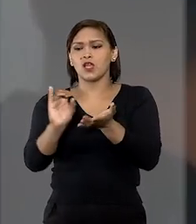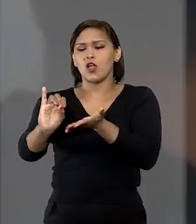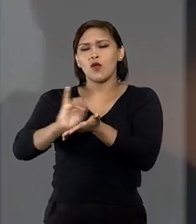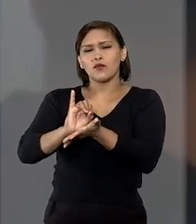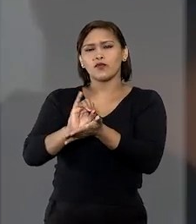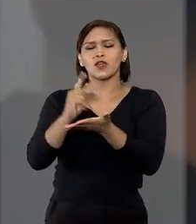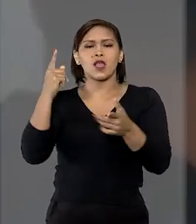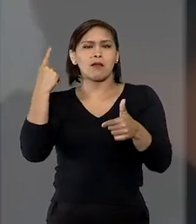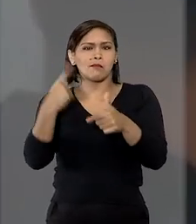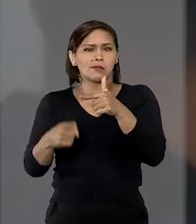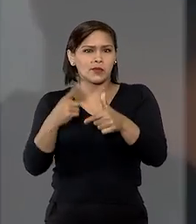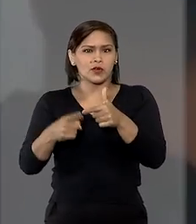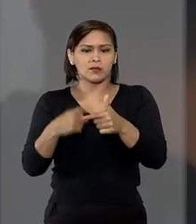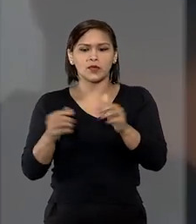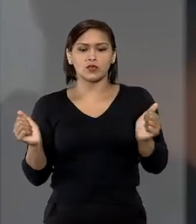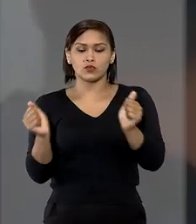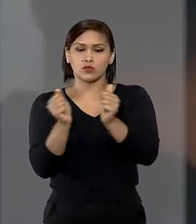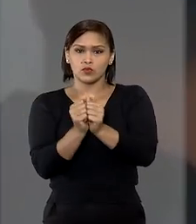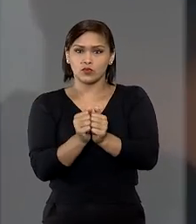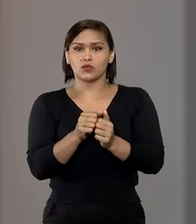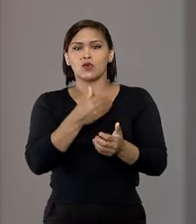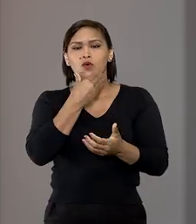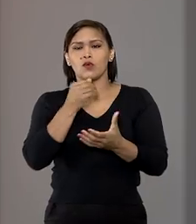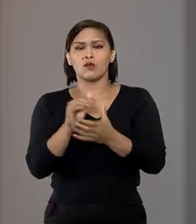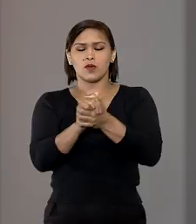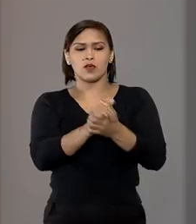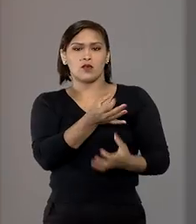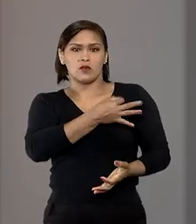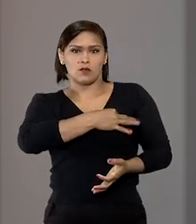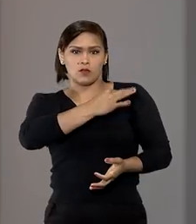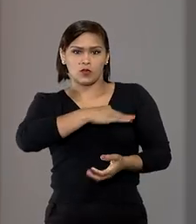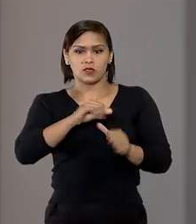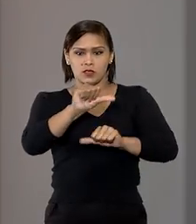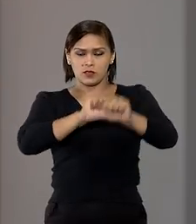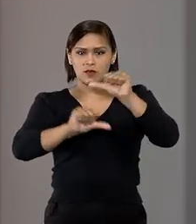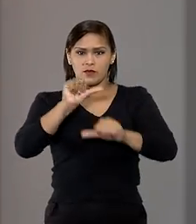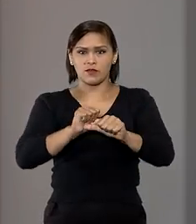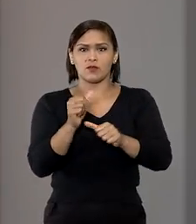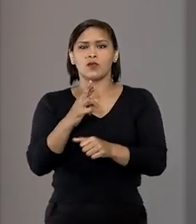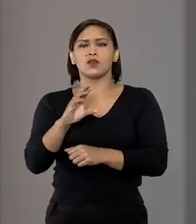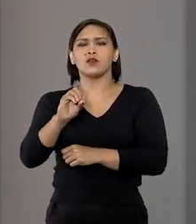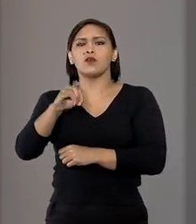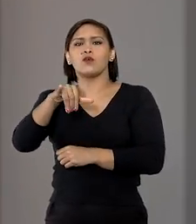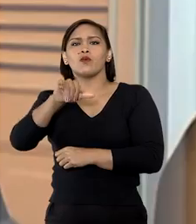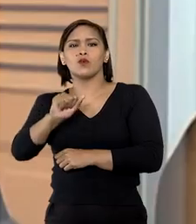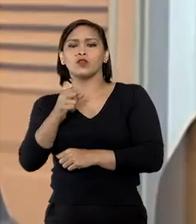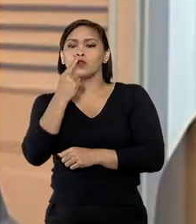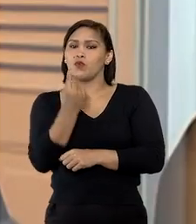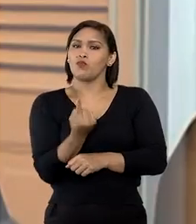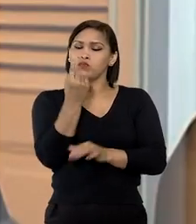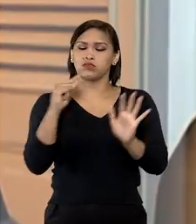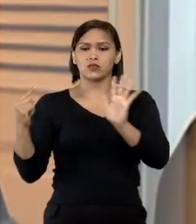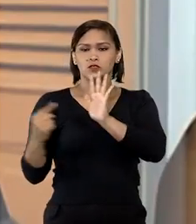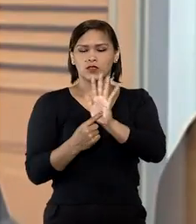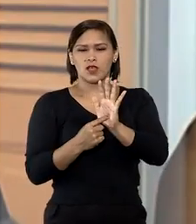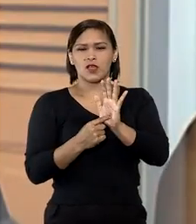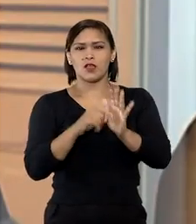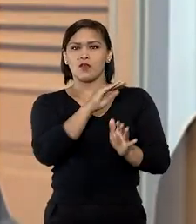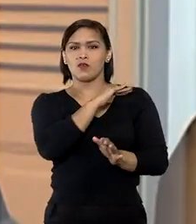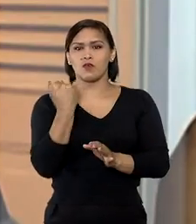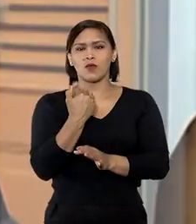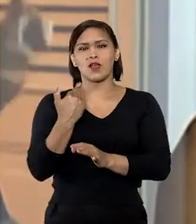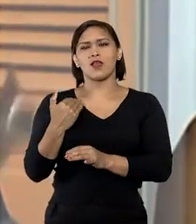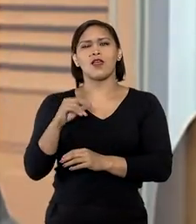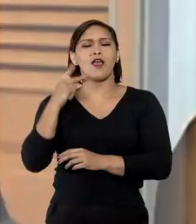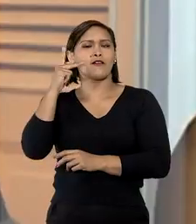importar material bélico proibido em parceria com o marido o policial reformado Ronnie Lessa um dos acusados de matar a